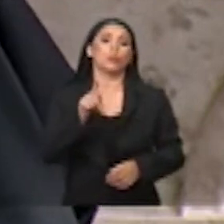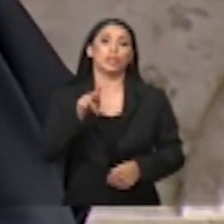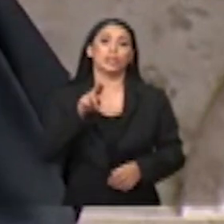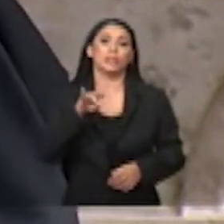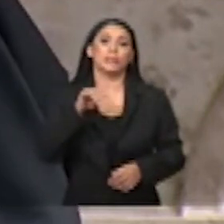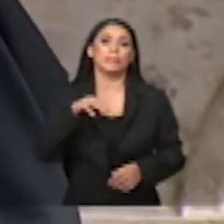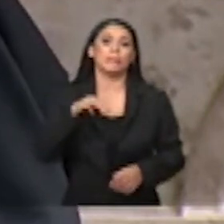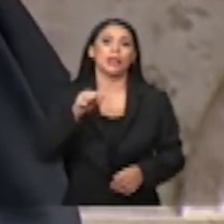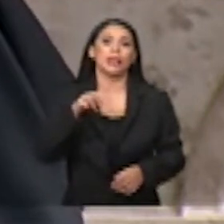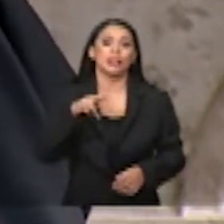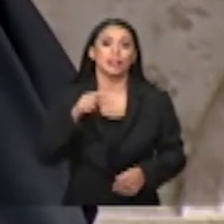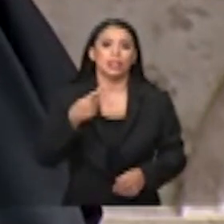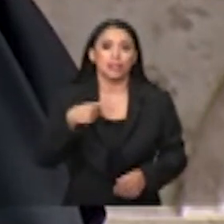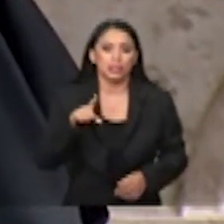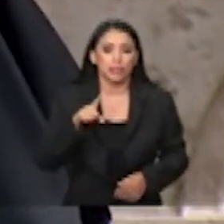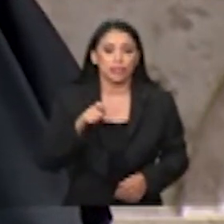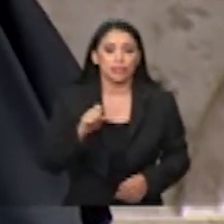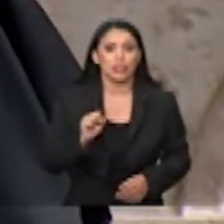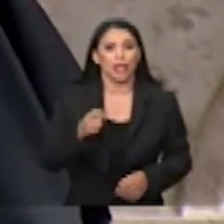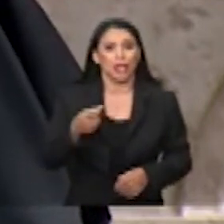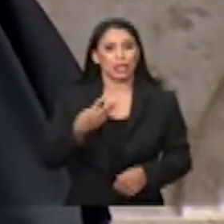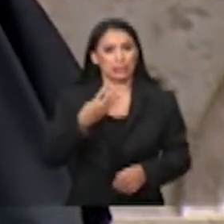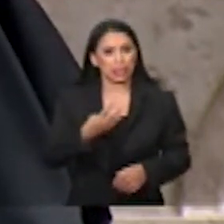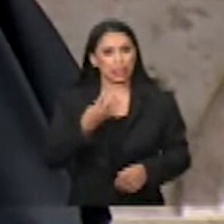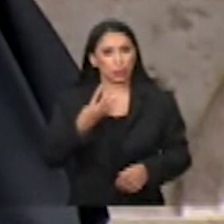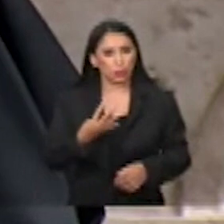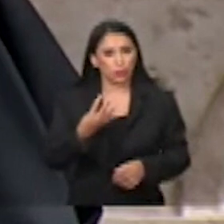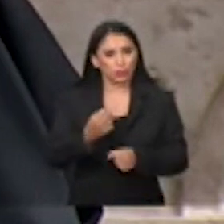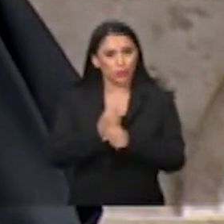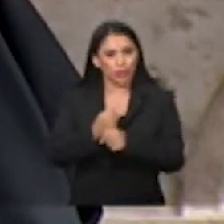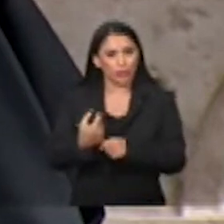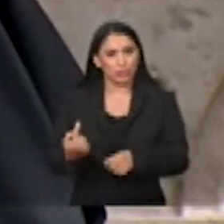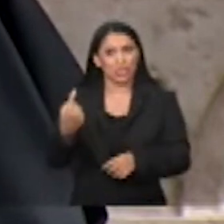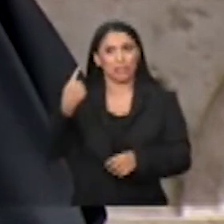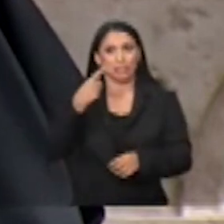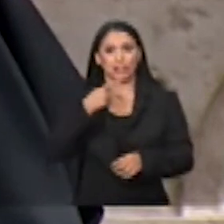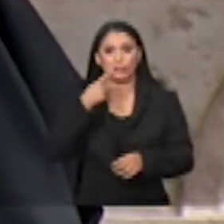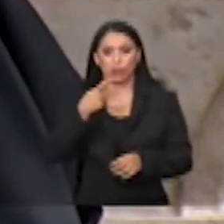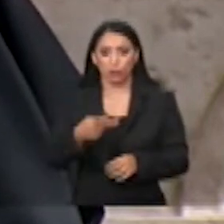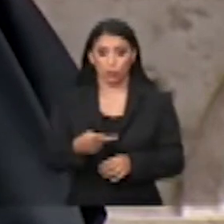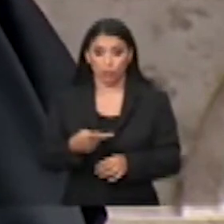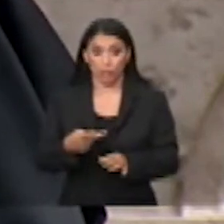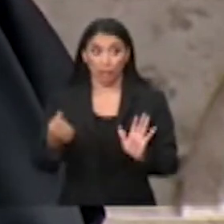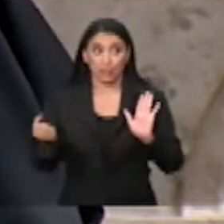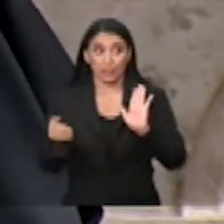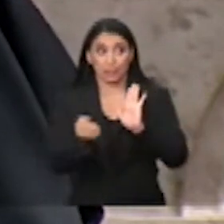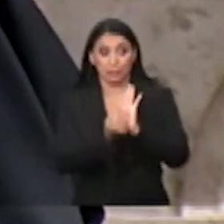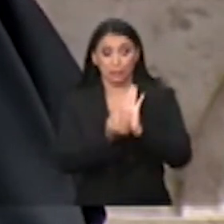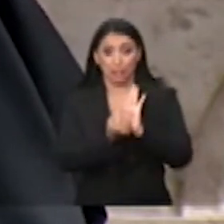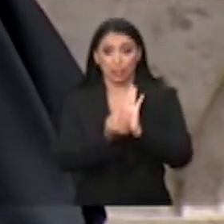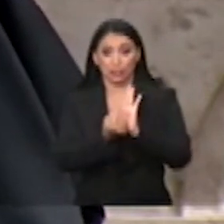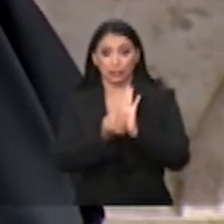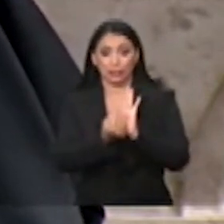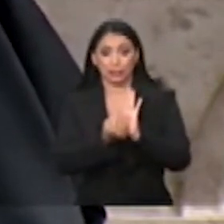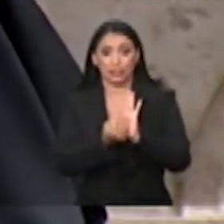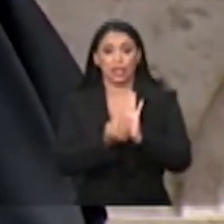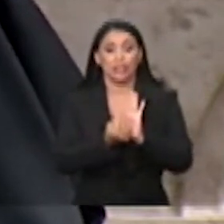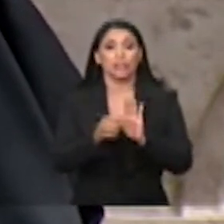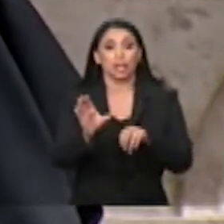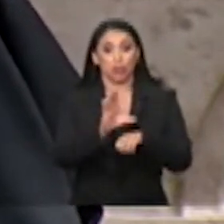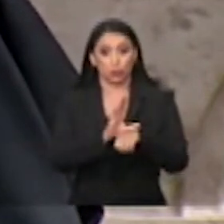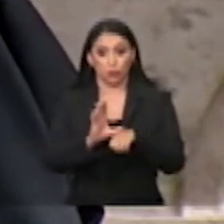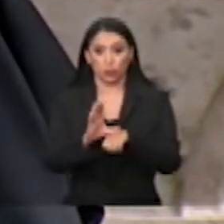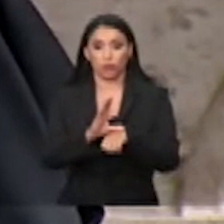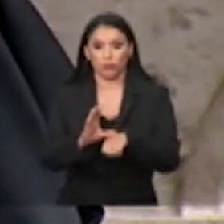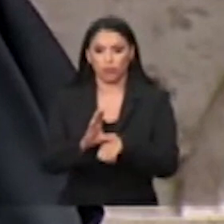anos, enunciava, abro aspas, algumas marcas da Constituição que então passaria